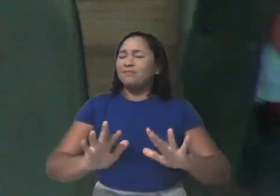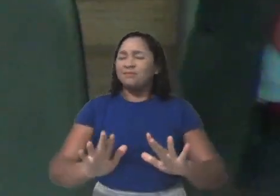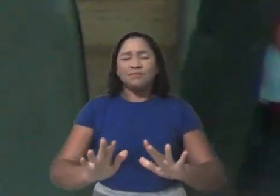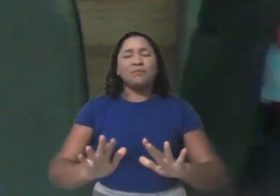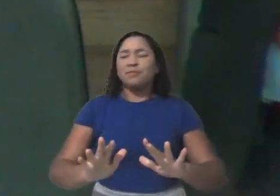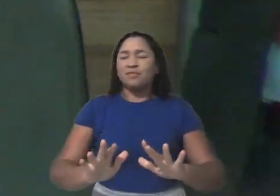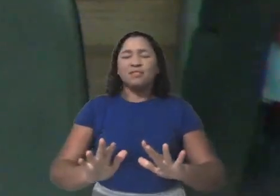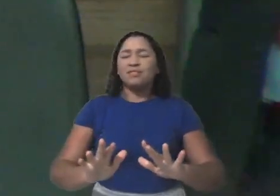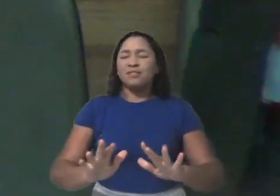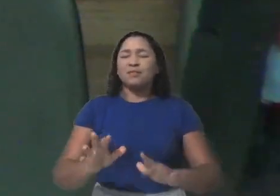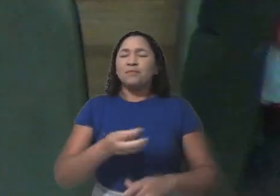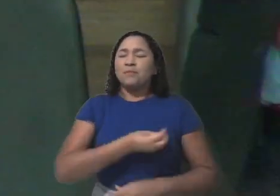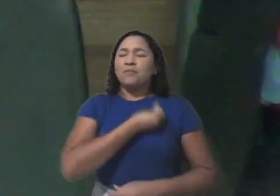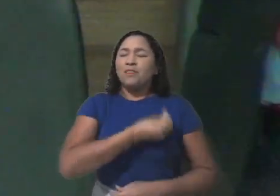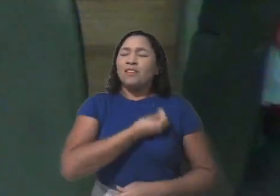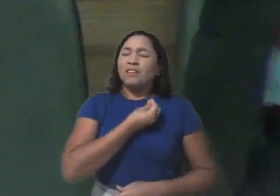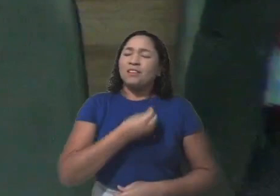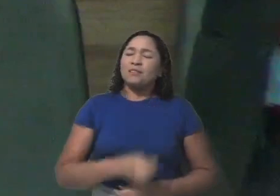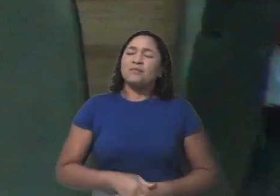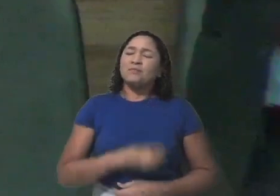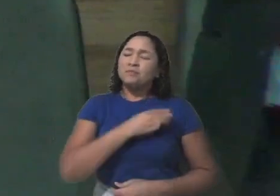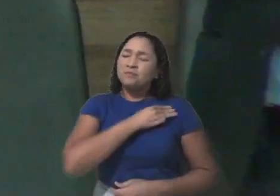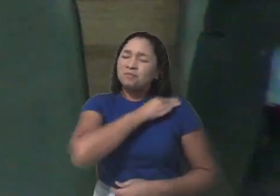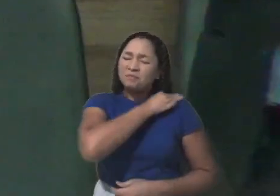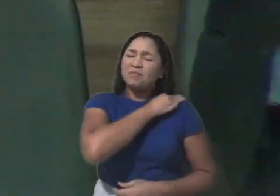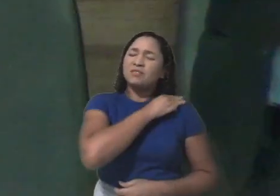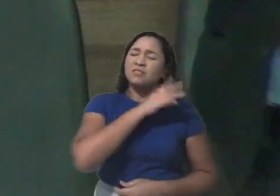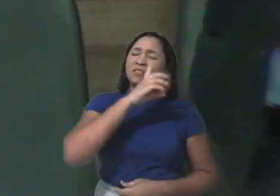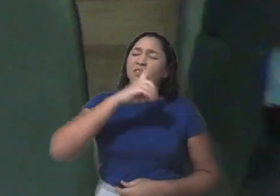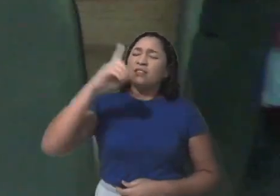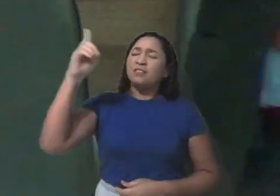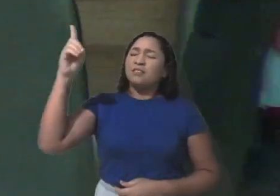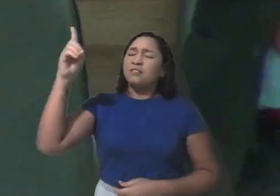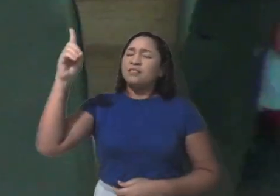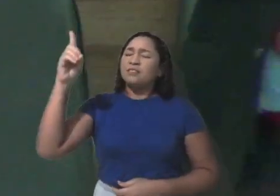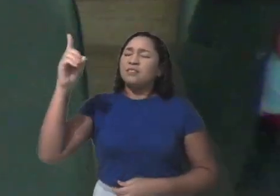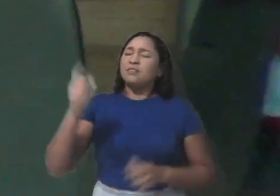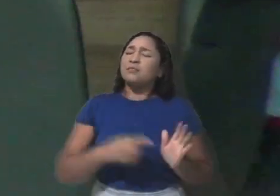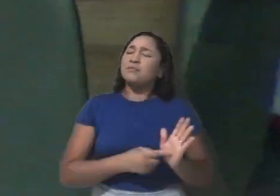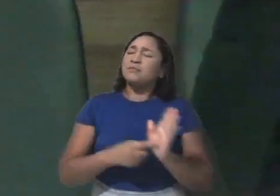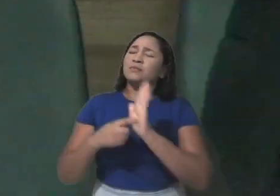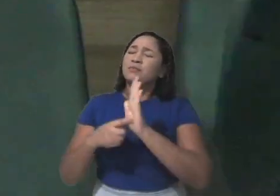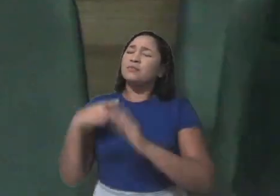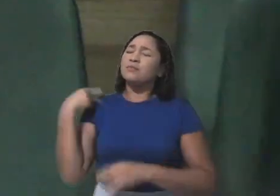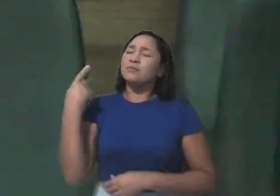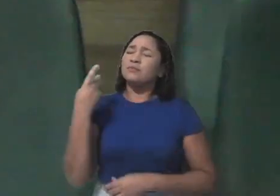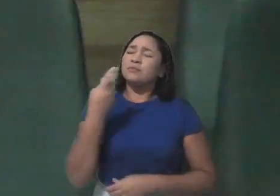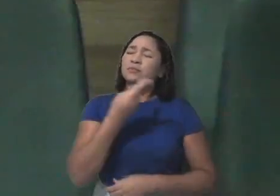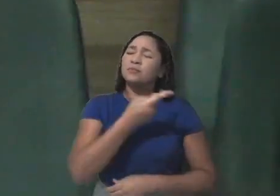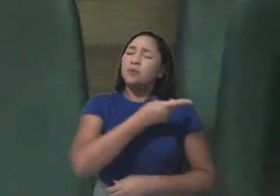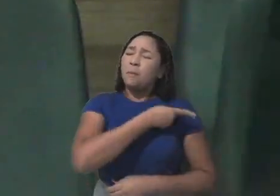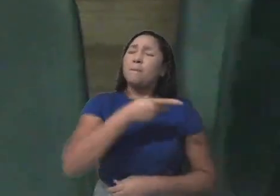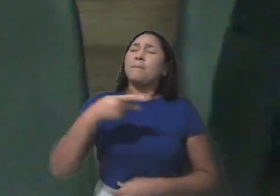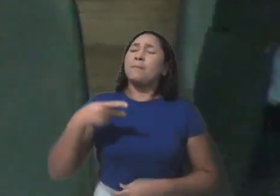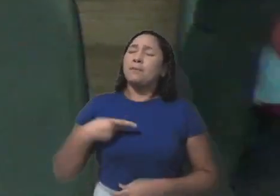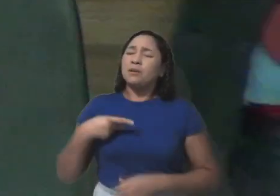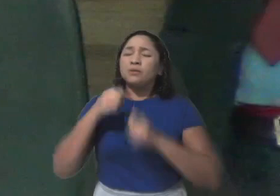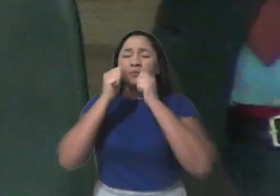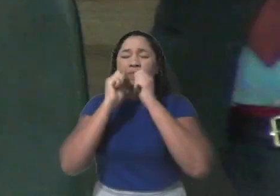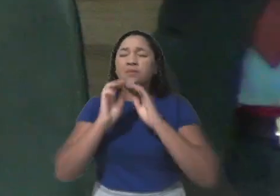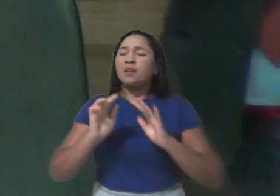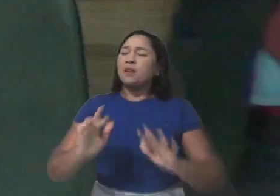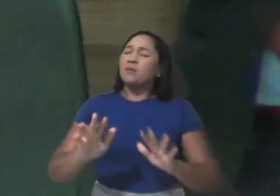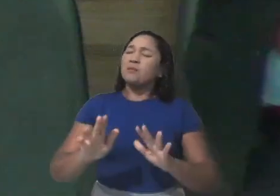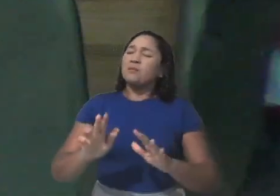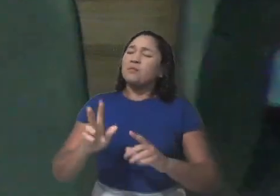na sua vida e no seu ministério. Deus, também, Senhor, te apresentamos o nosso pastor, o abençoa, o guarda, o livra